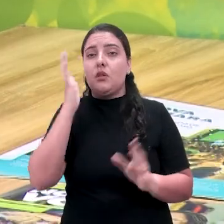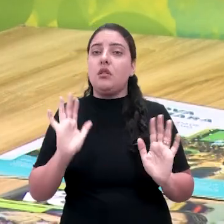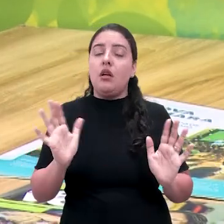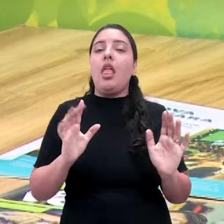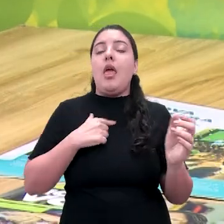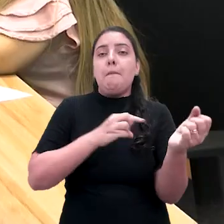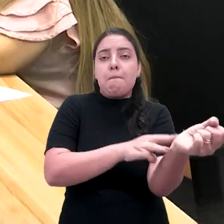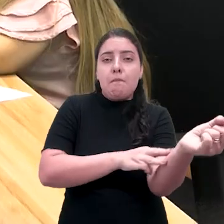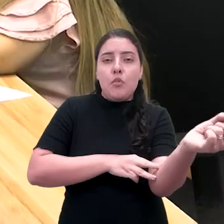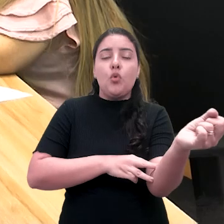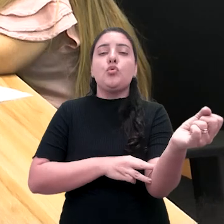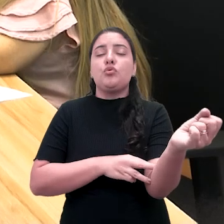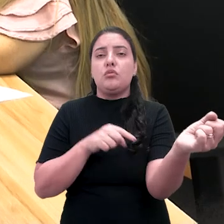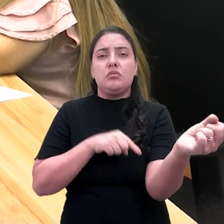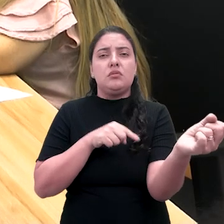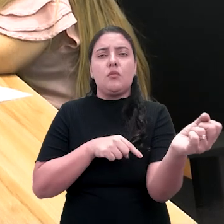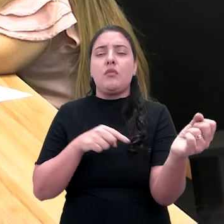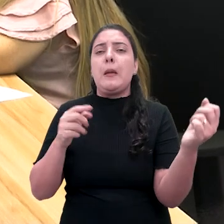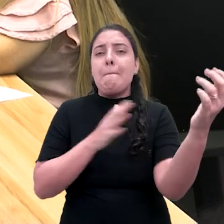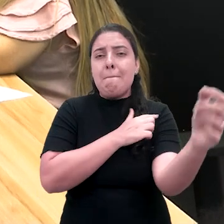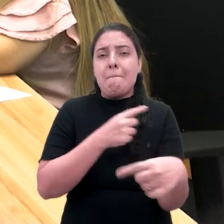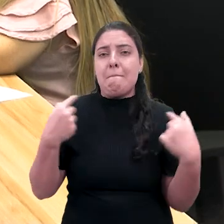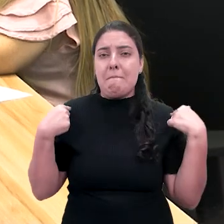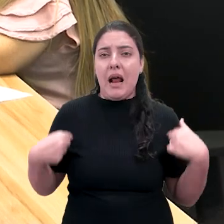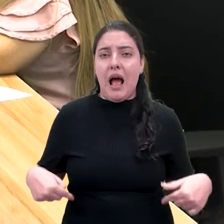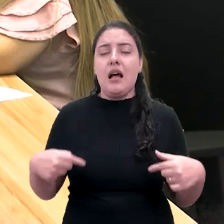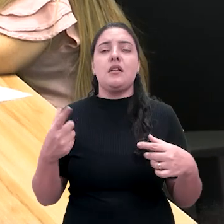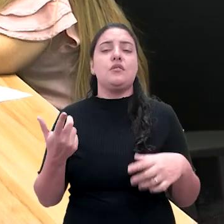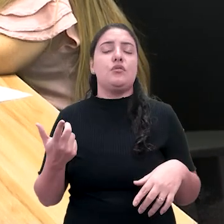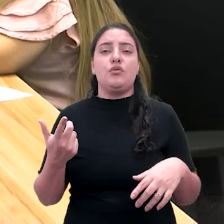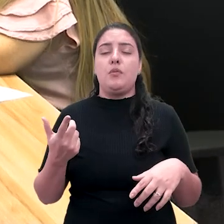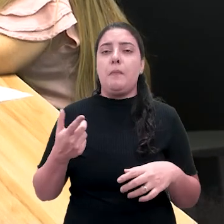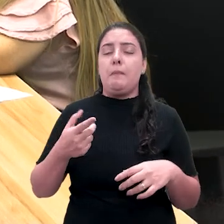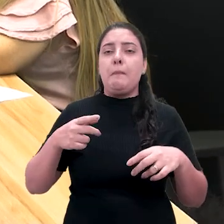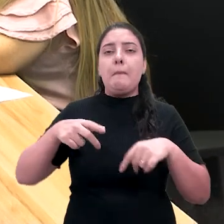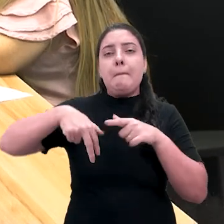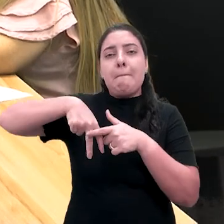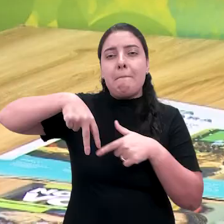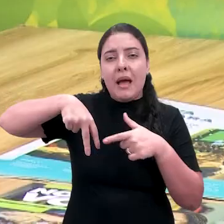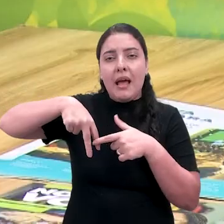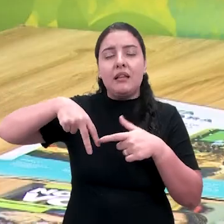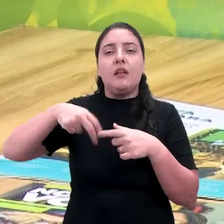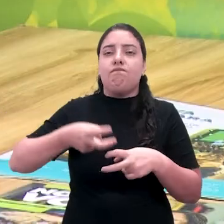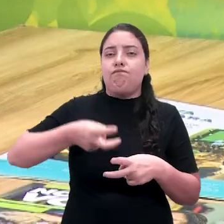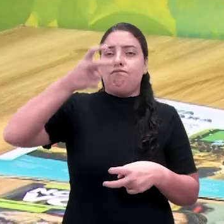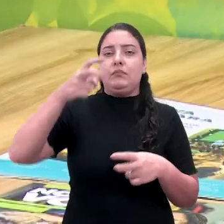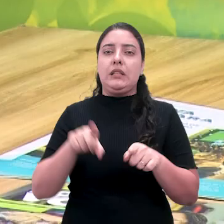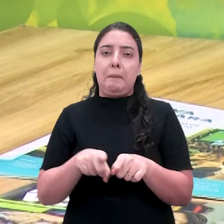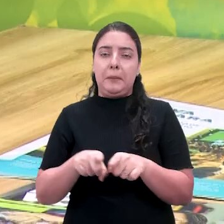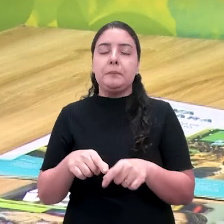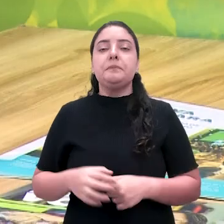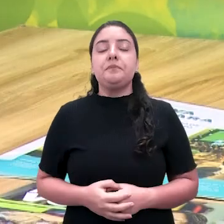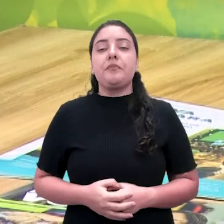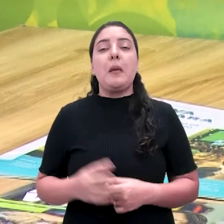atinge os músculos proximais, né? Braços, pernas, Sim. os músculos mais próximos e tronco. E a pergunta, assim,